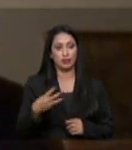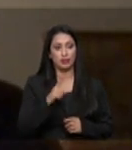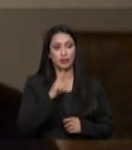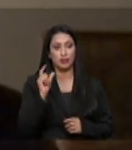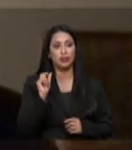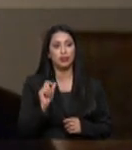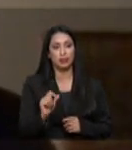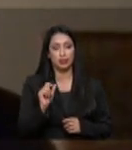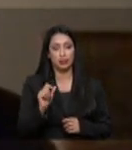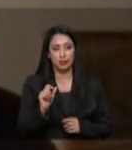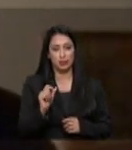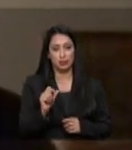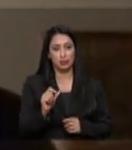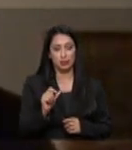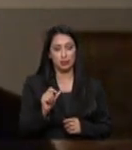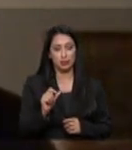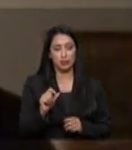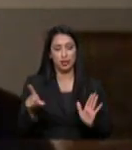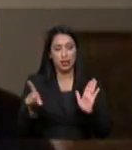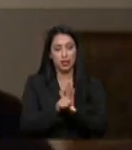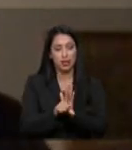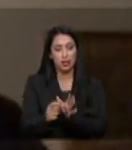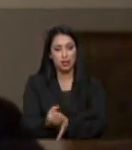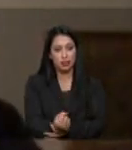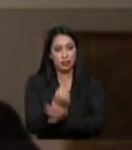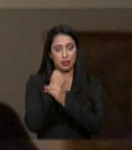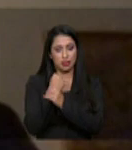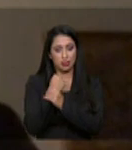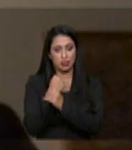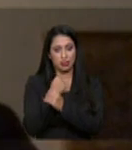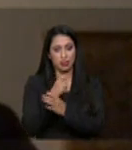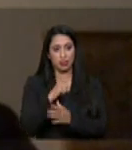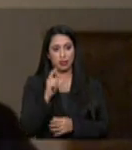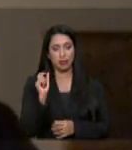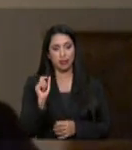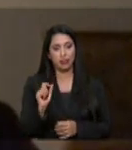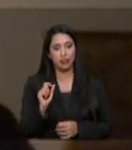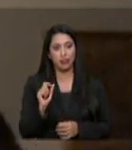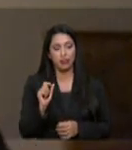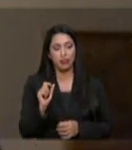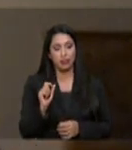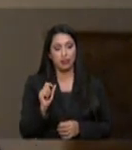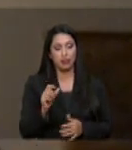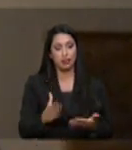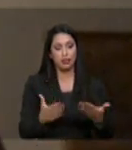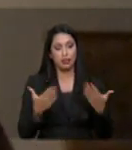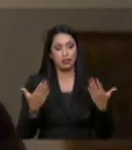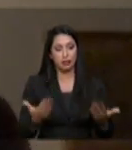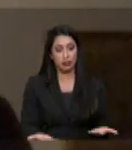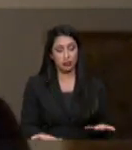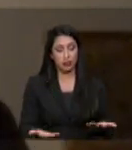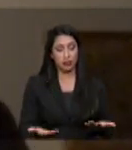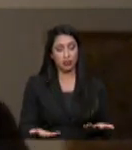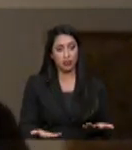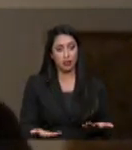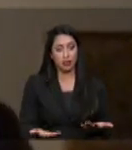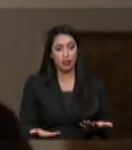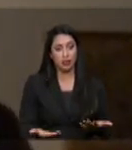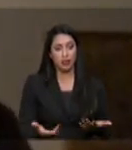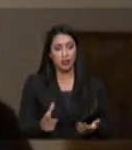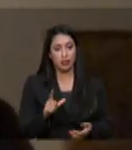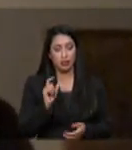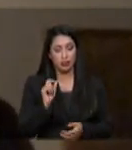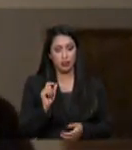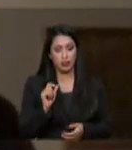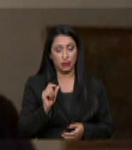cumulado com o artigo 18 ambos da Lei de Segurança no entanto com a revogação